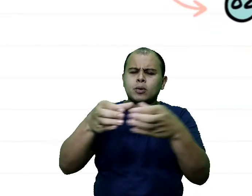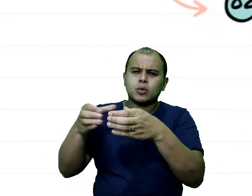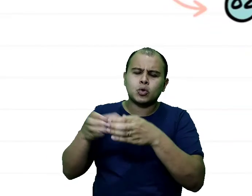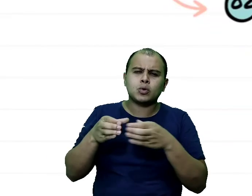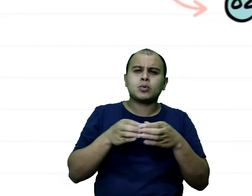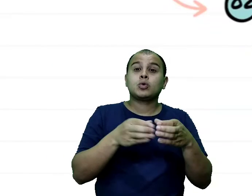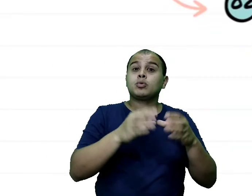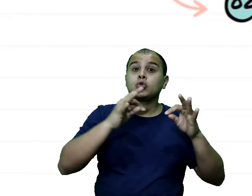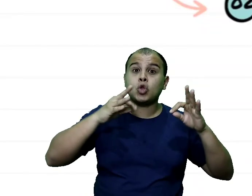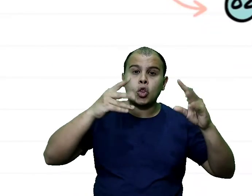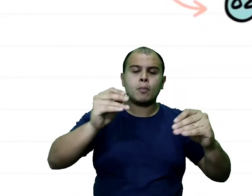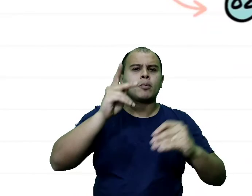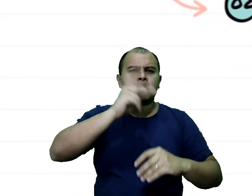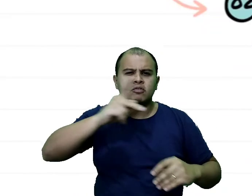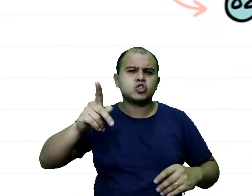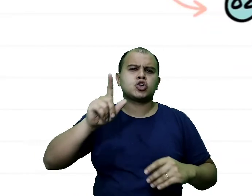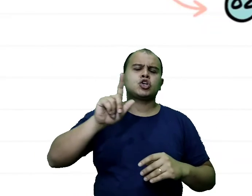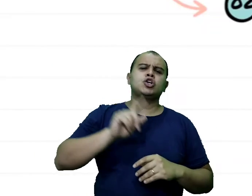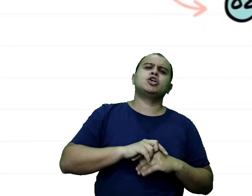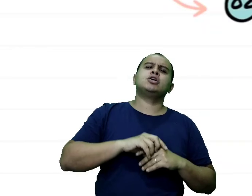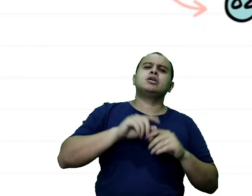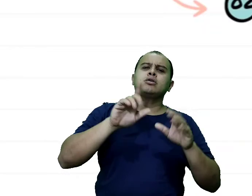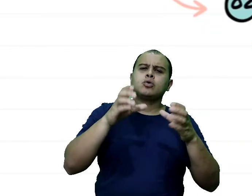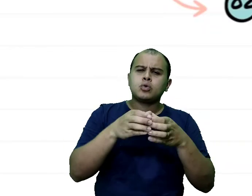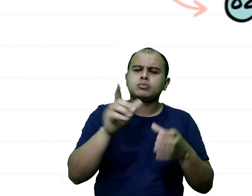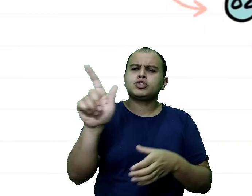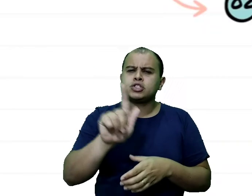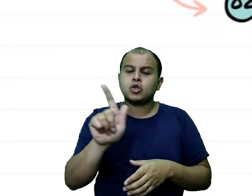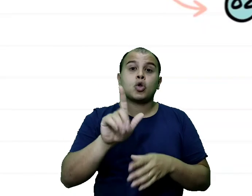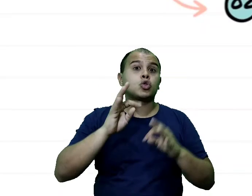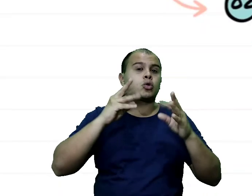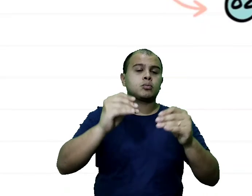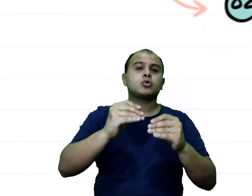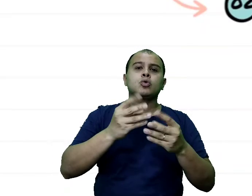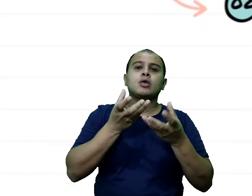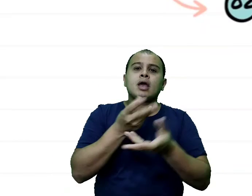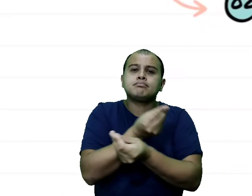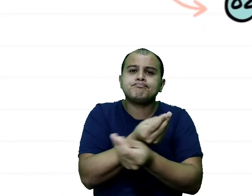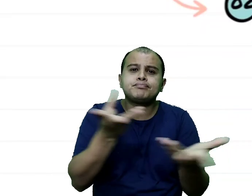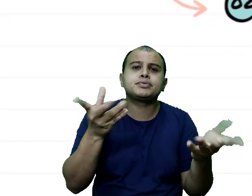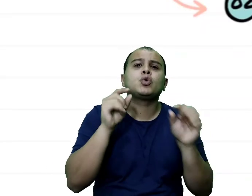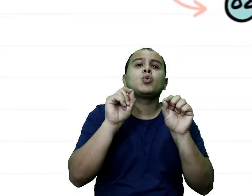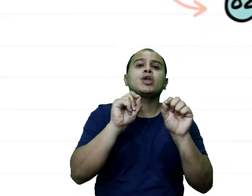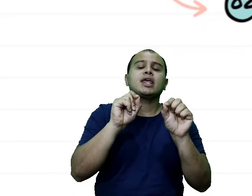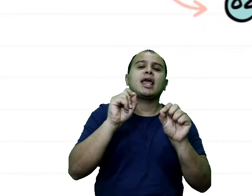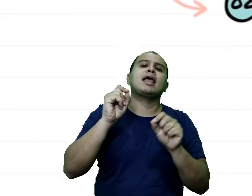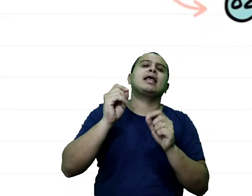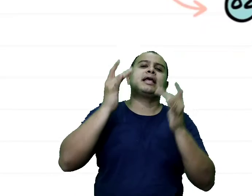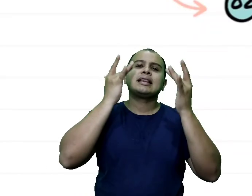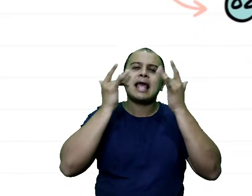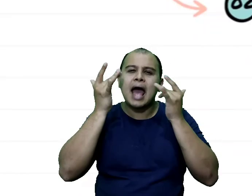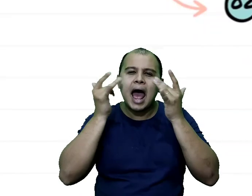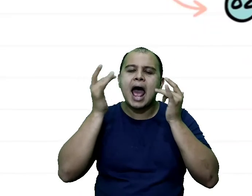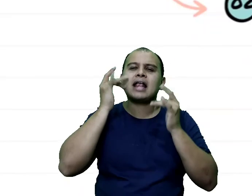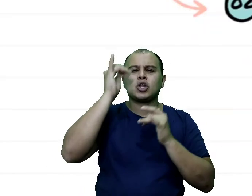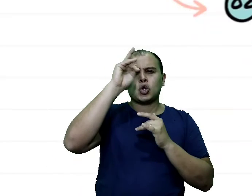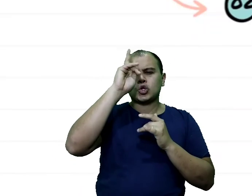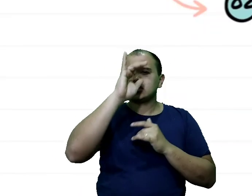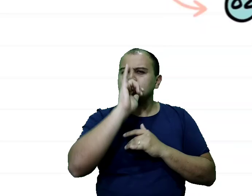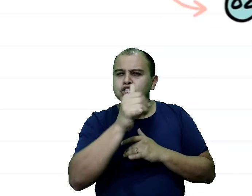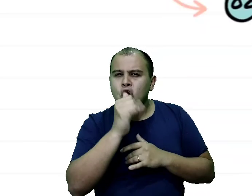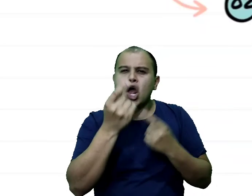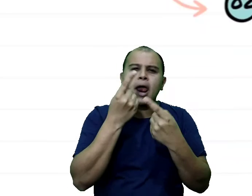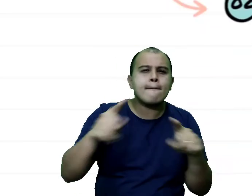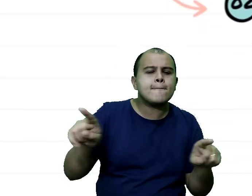equipe gestora, a gente ofertar para as crianças um pouquinho de teatro, música, contação de história,